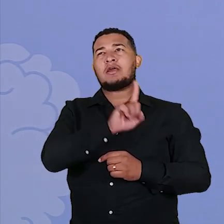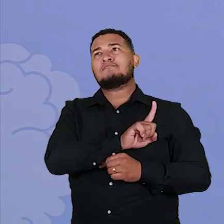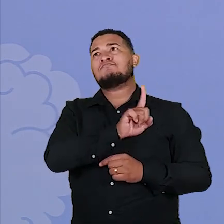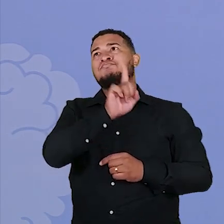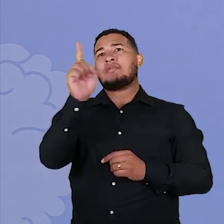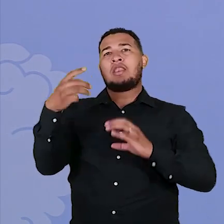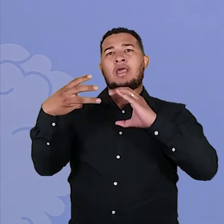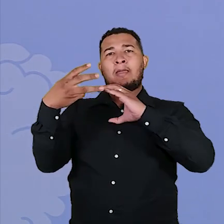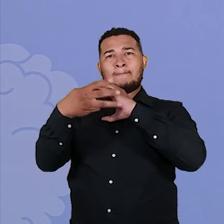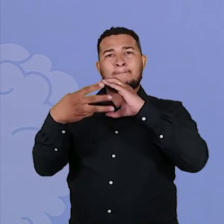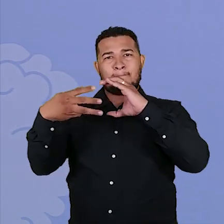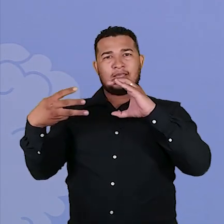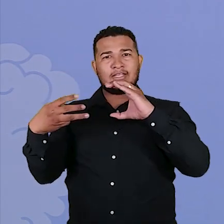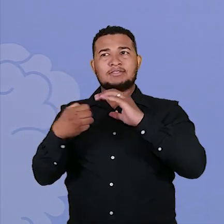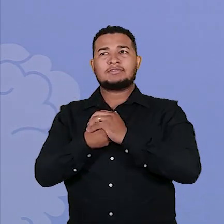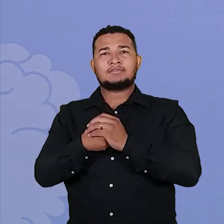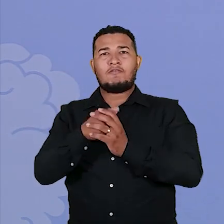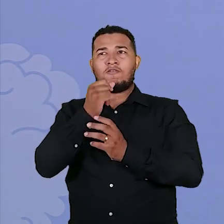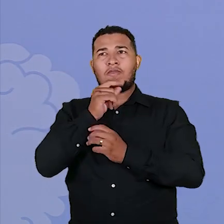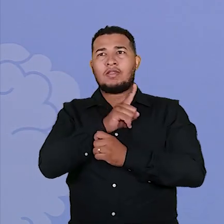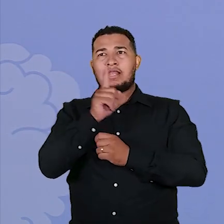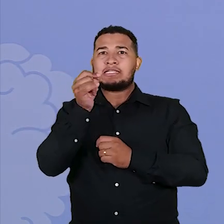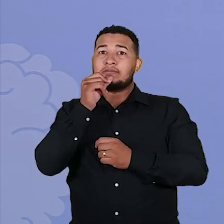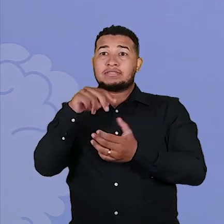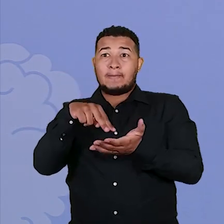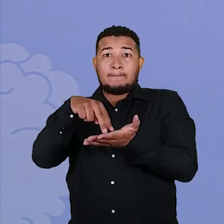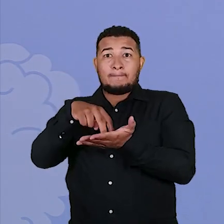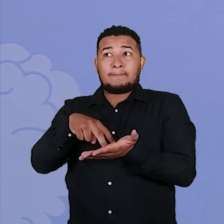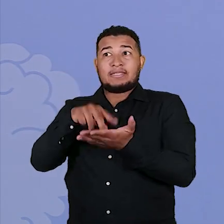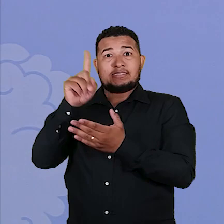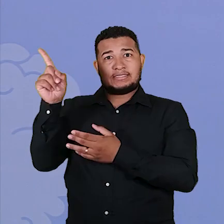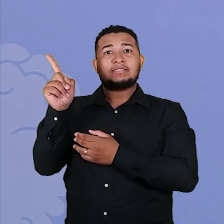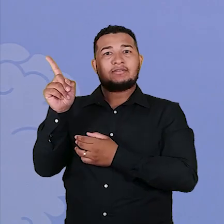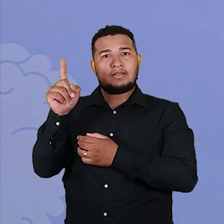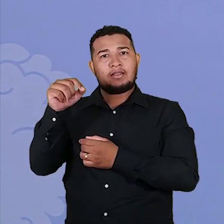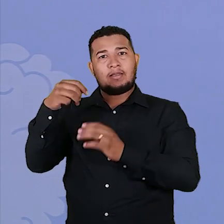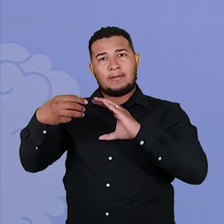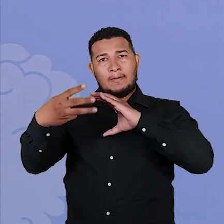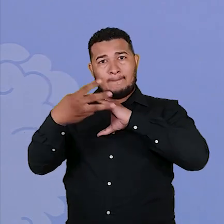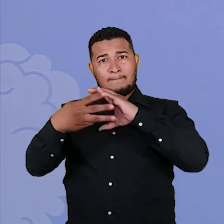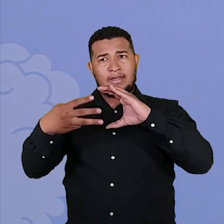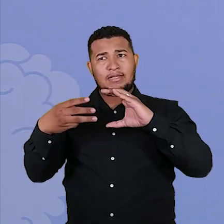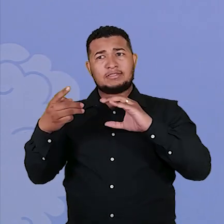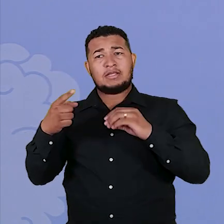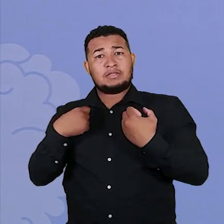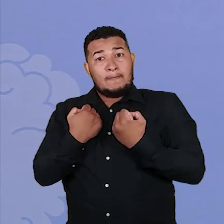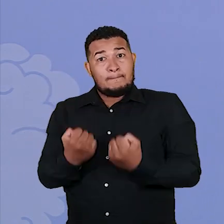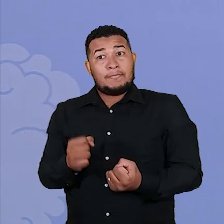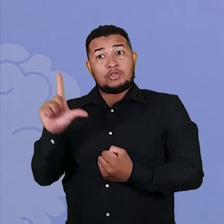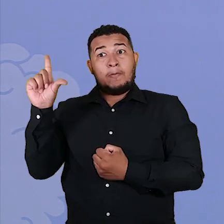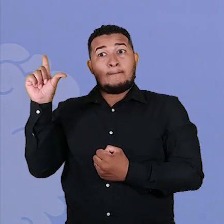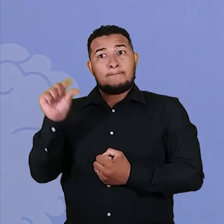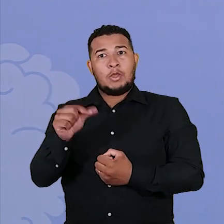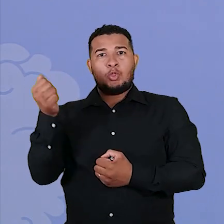viagem eu vou para lá em marte se vocês pesar lá em marte seu peso vai ser menor do que aqui na terra